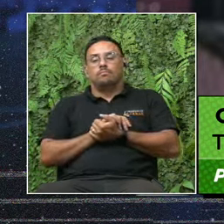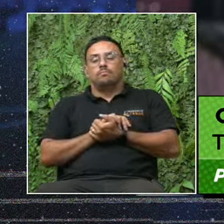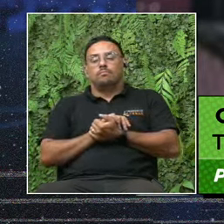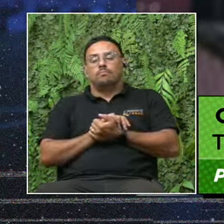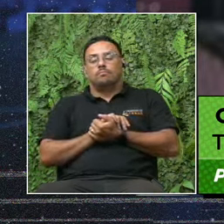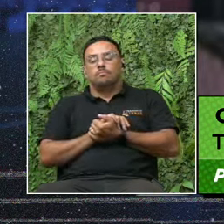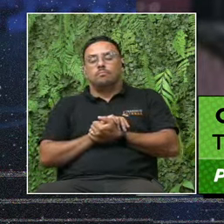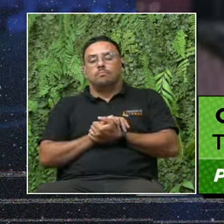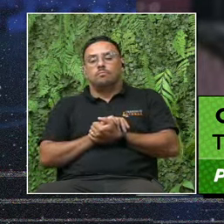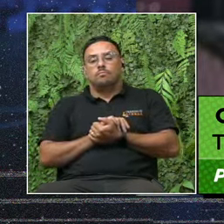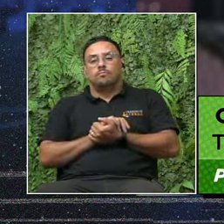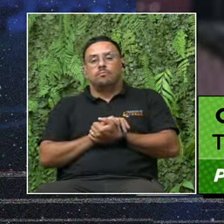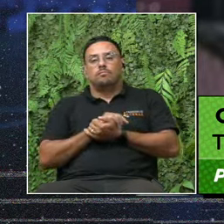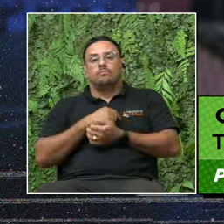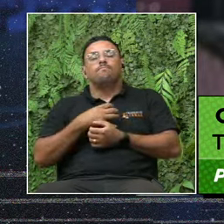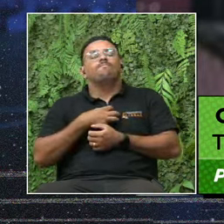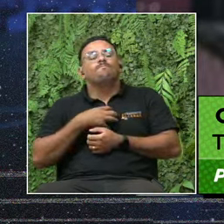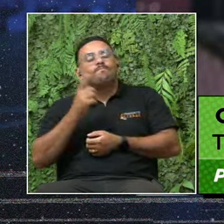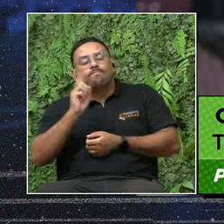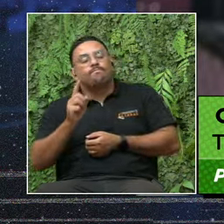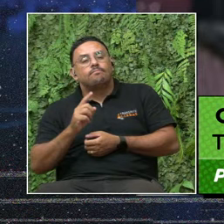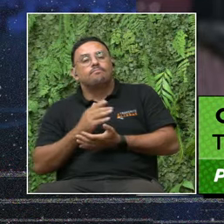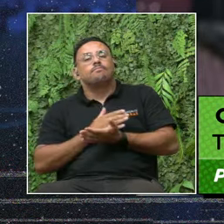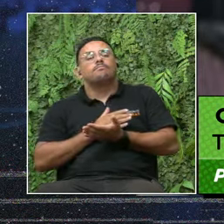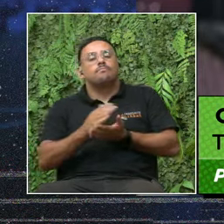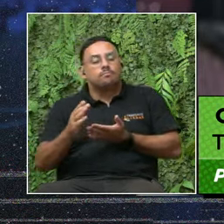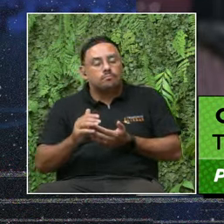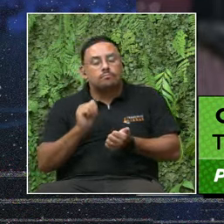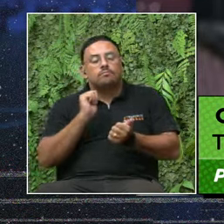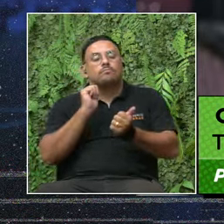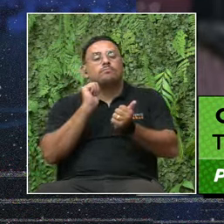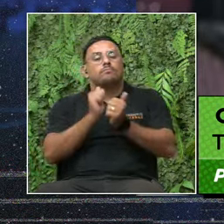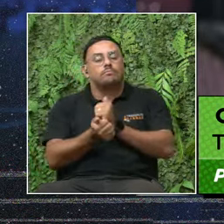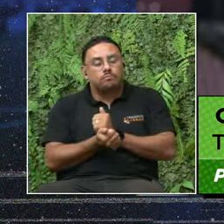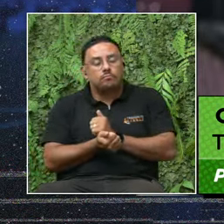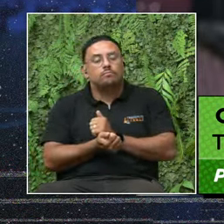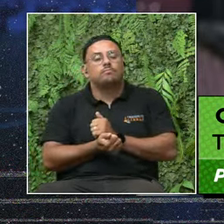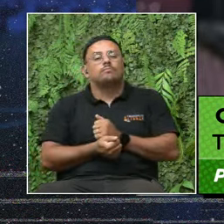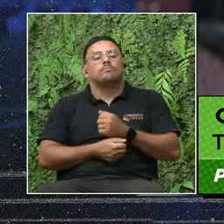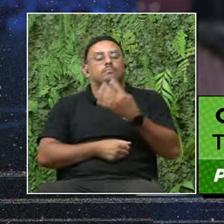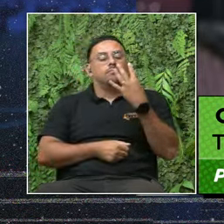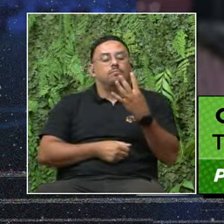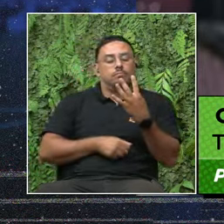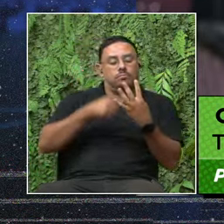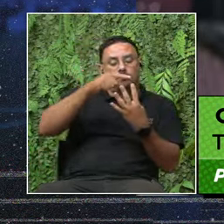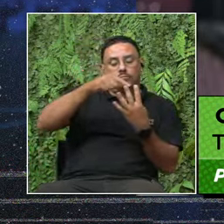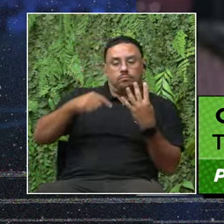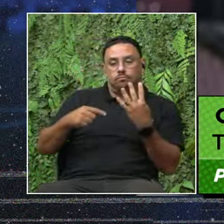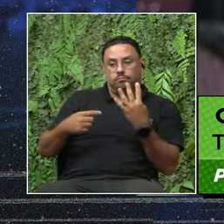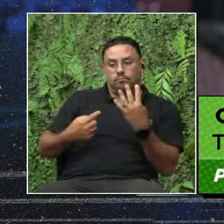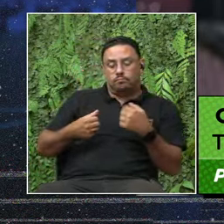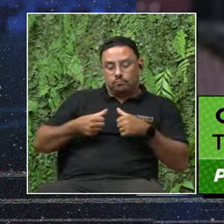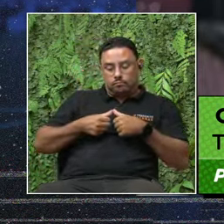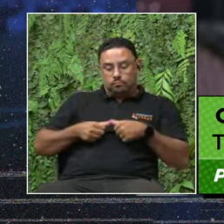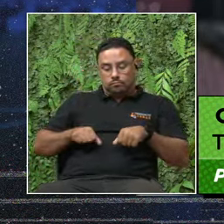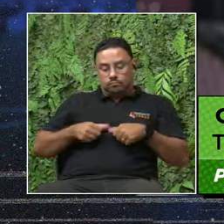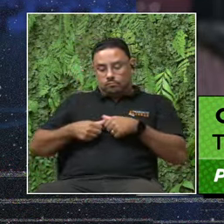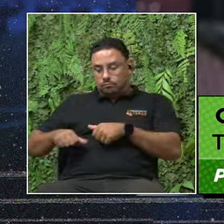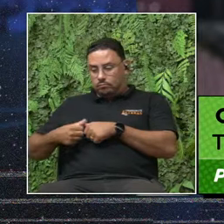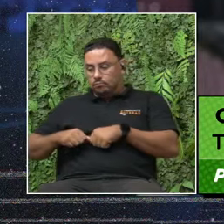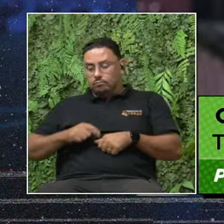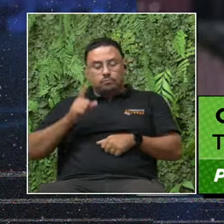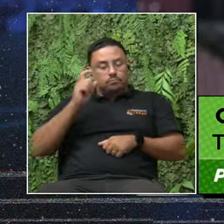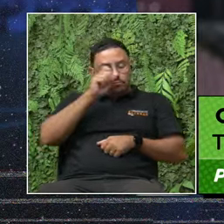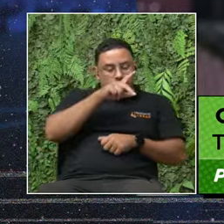não sinto inicio F con con conro con deat por eso es